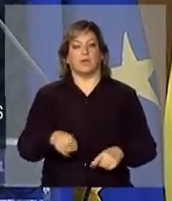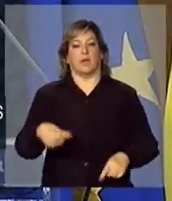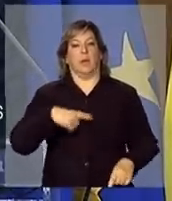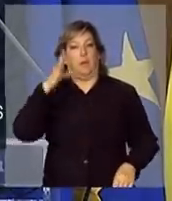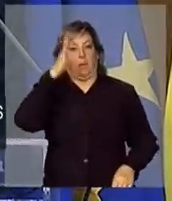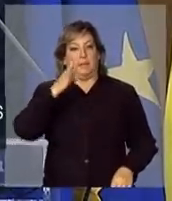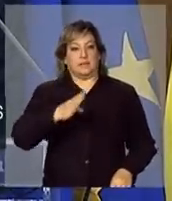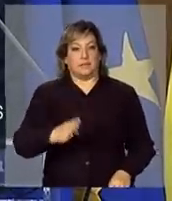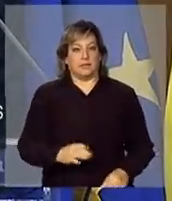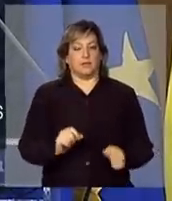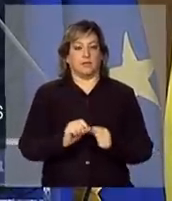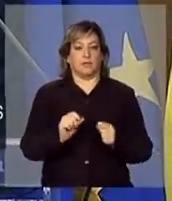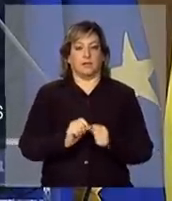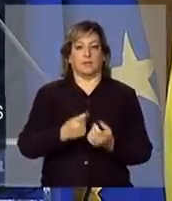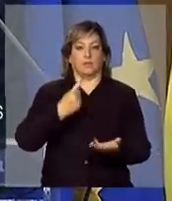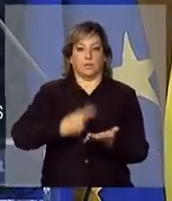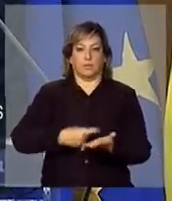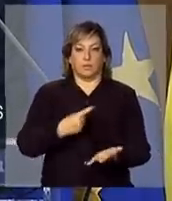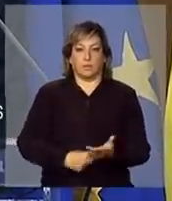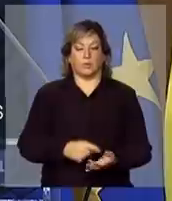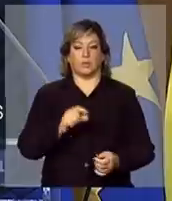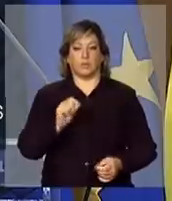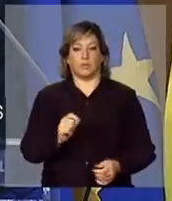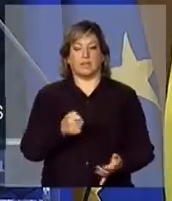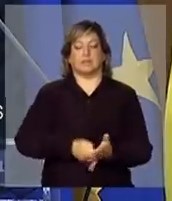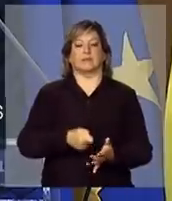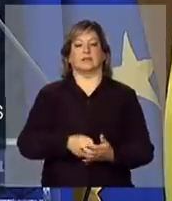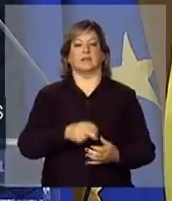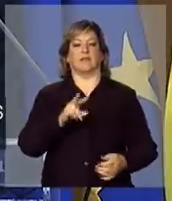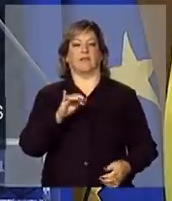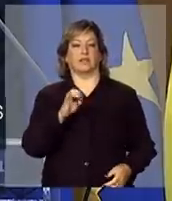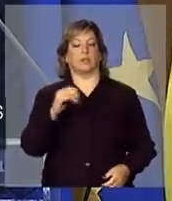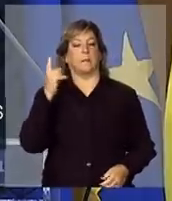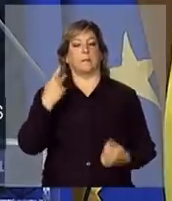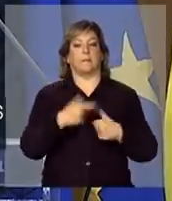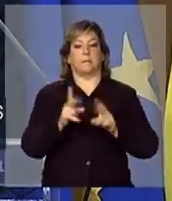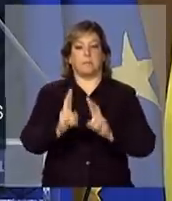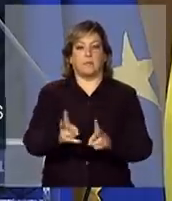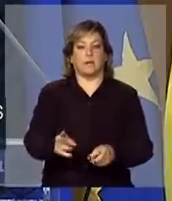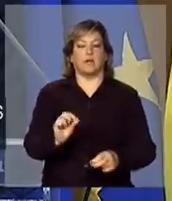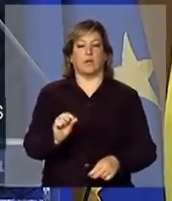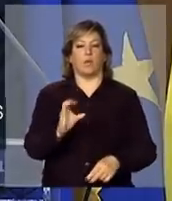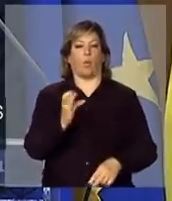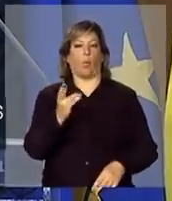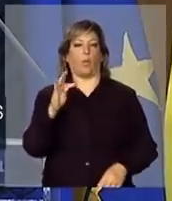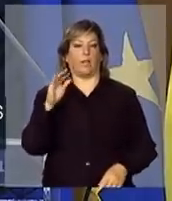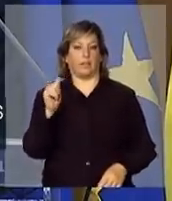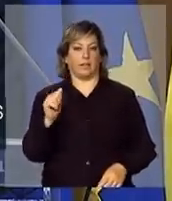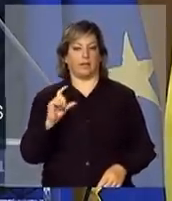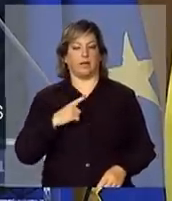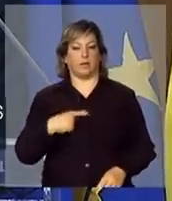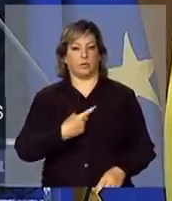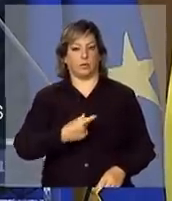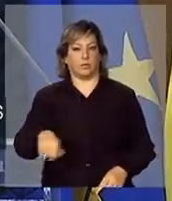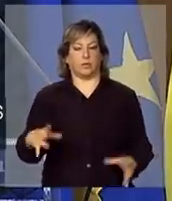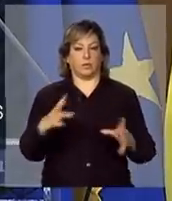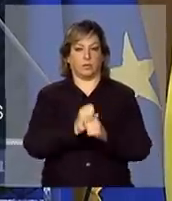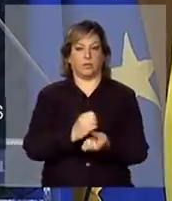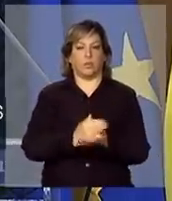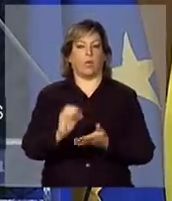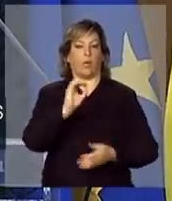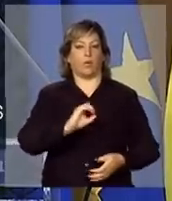do acordo de isenção de vistos para permanência de curta duração e sua entrada em vigor a partir de 8 de outubro de